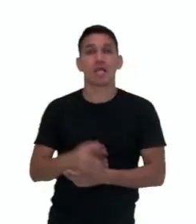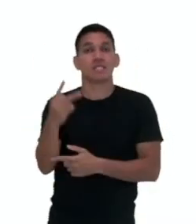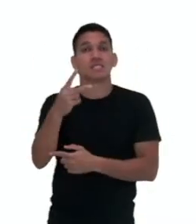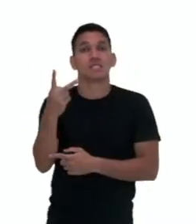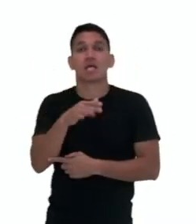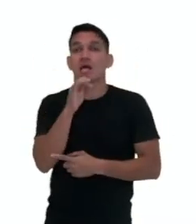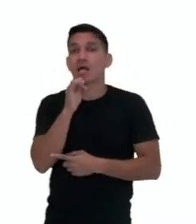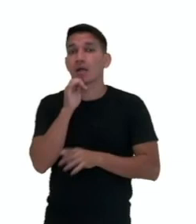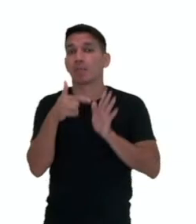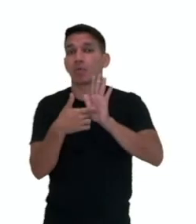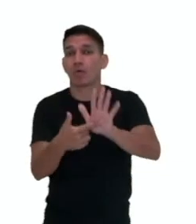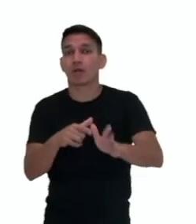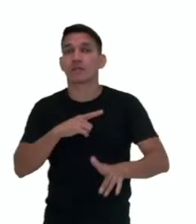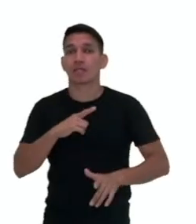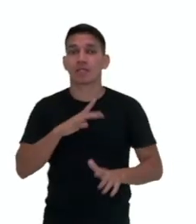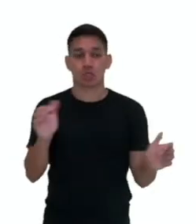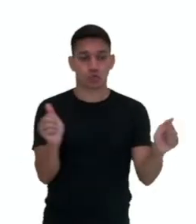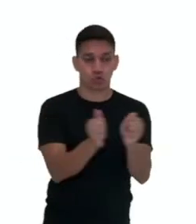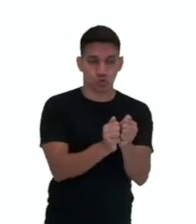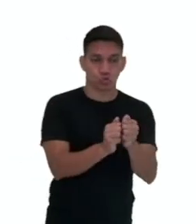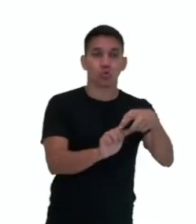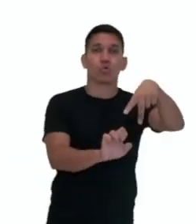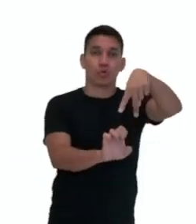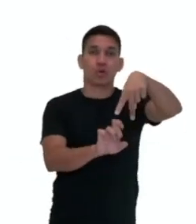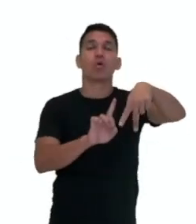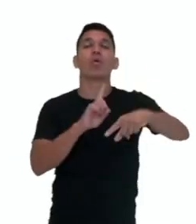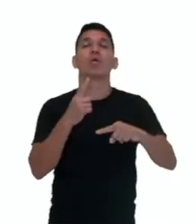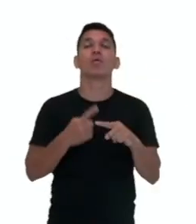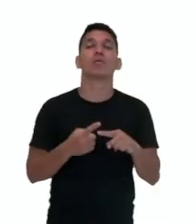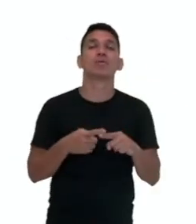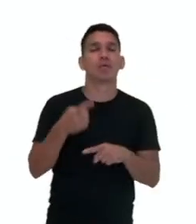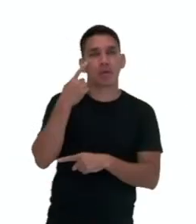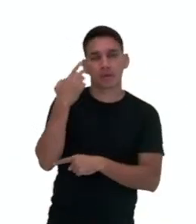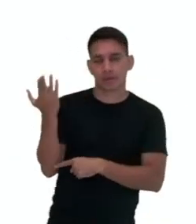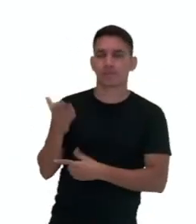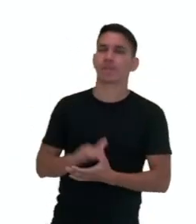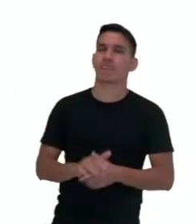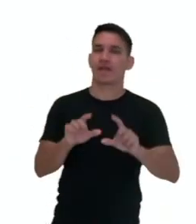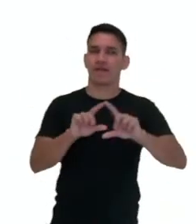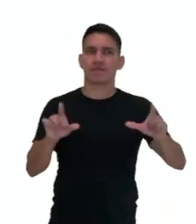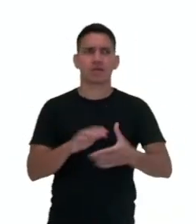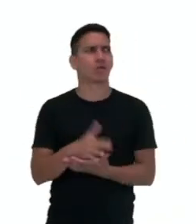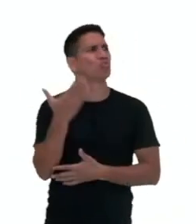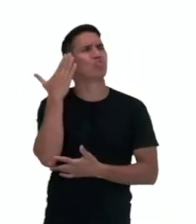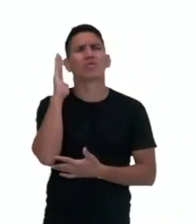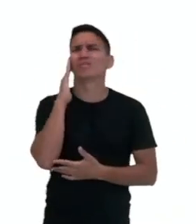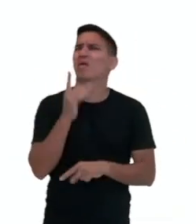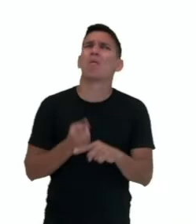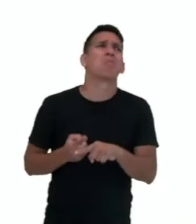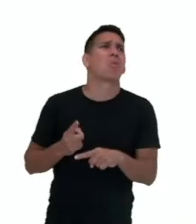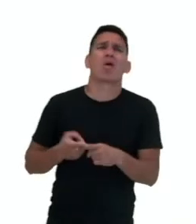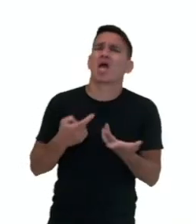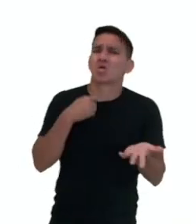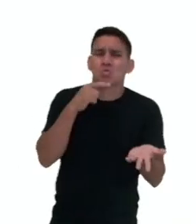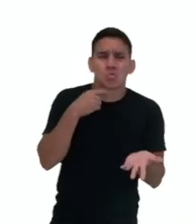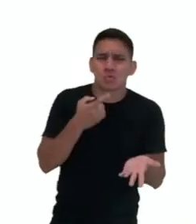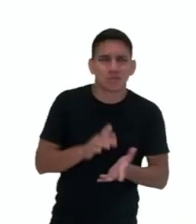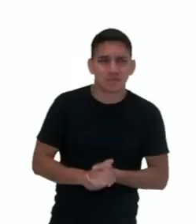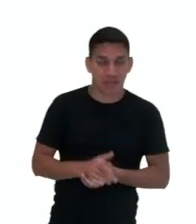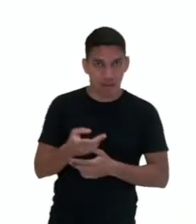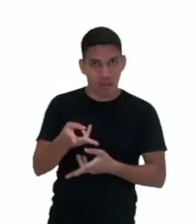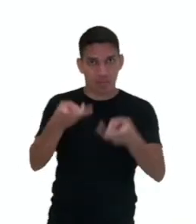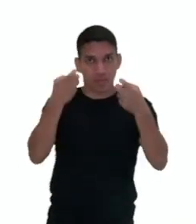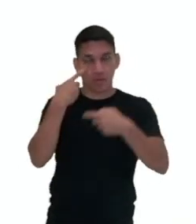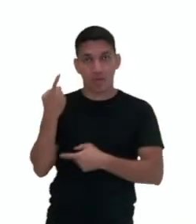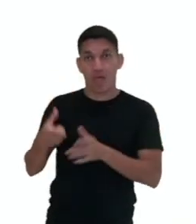exemplo, a gente tem o porquê tudo junto com acento circunflexo, na frase não entendo o porquê da dúvida. Vejam que esse porquê